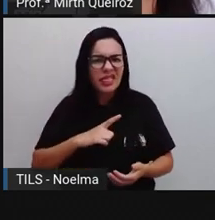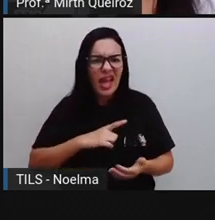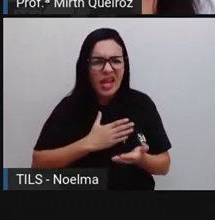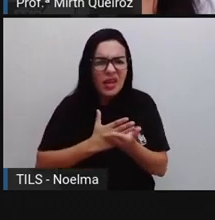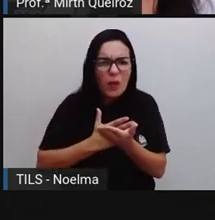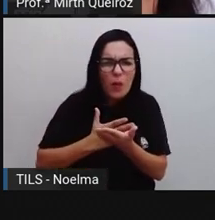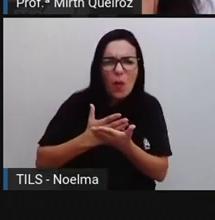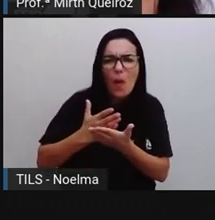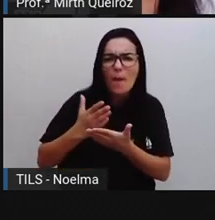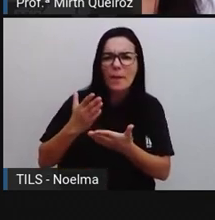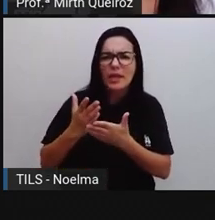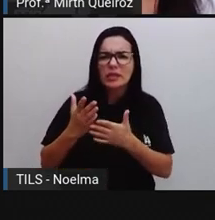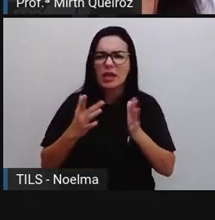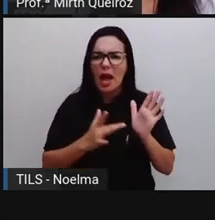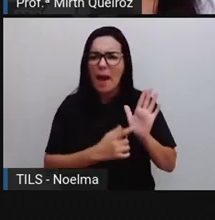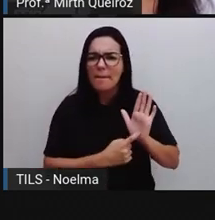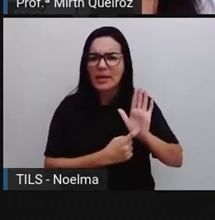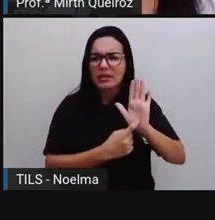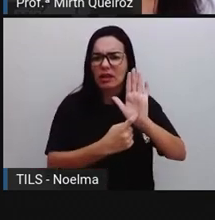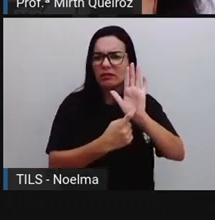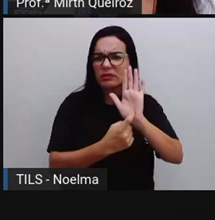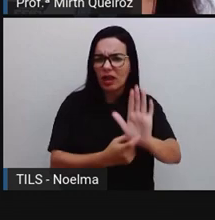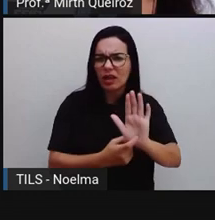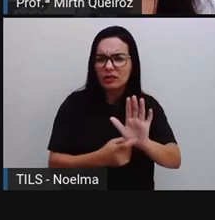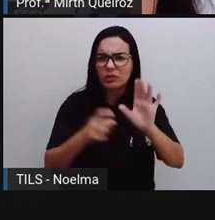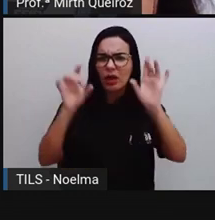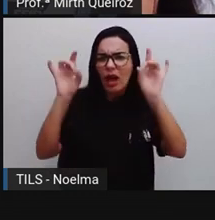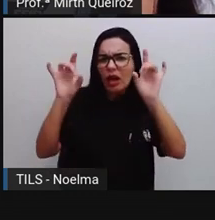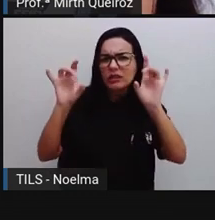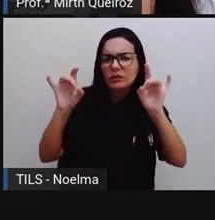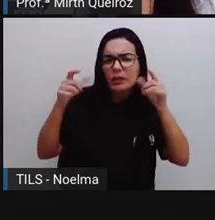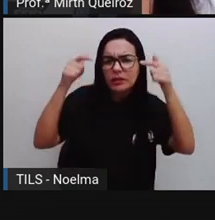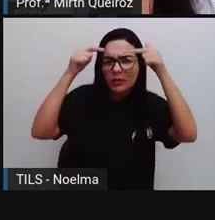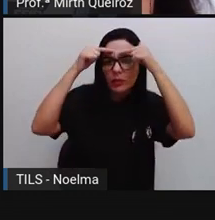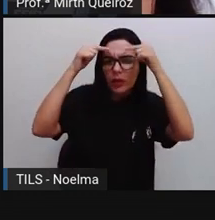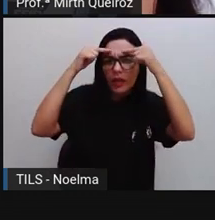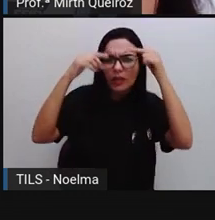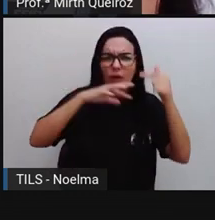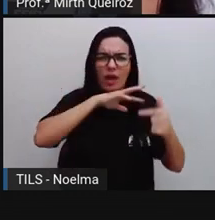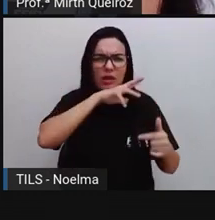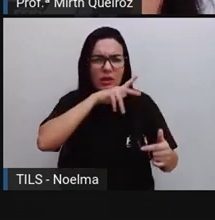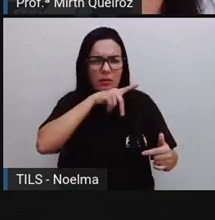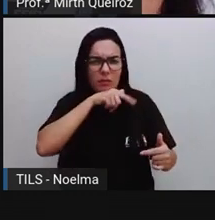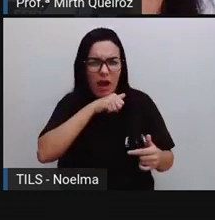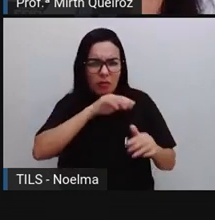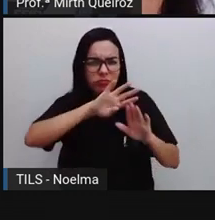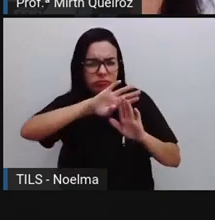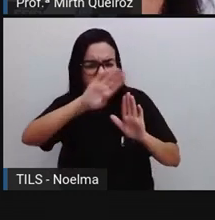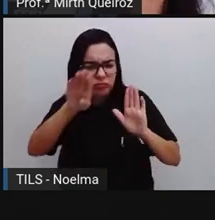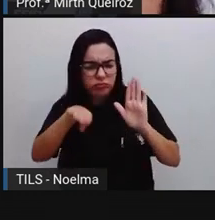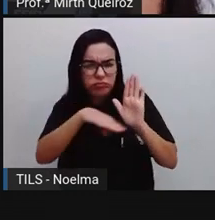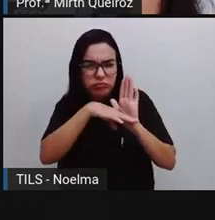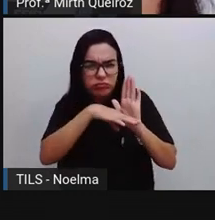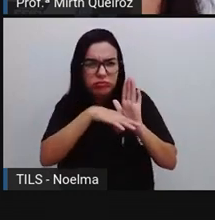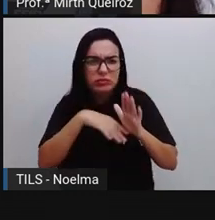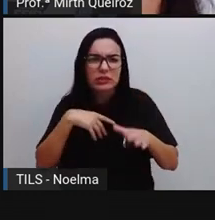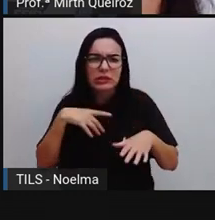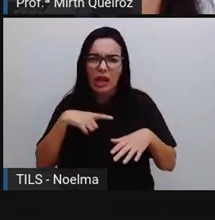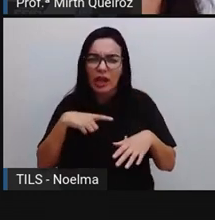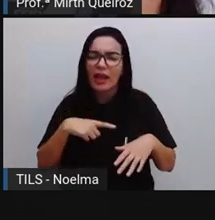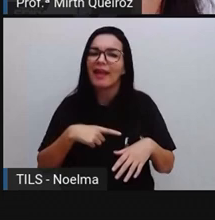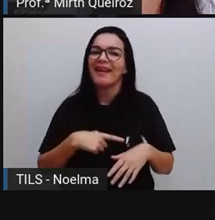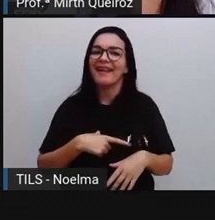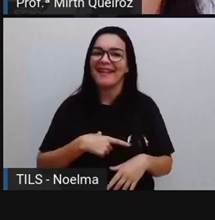introdução apresentando a espécie do Reino Animal, que será especificado logo abaixo?